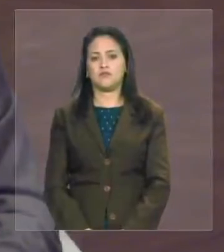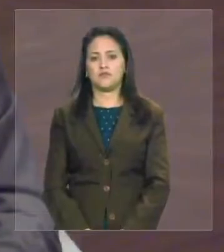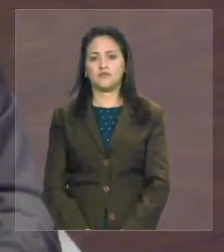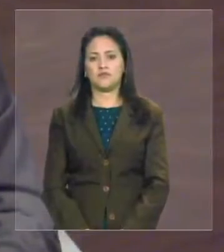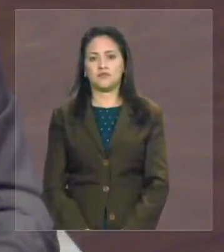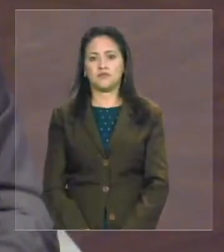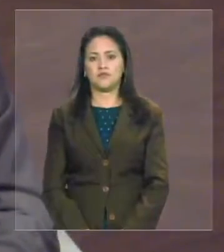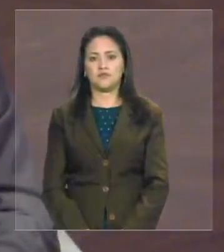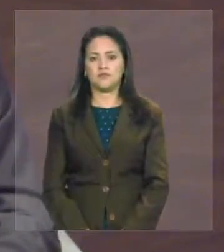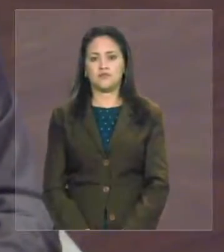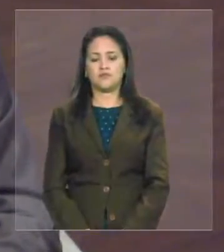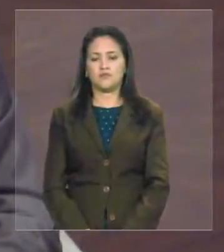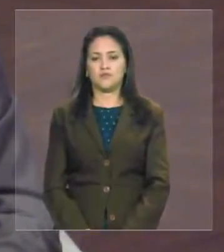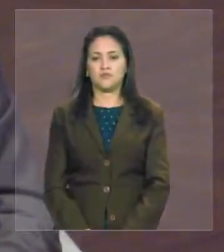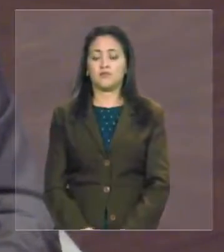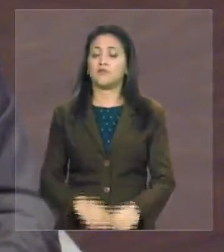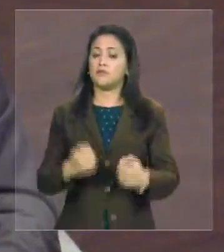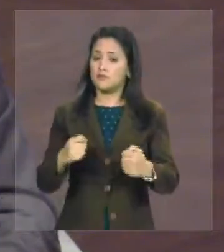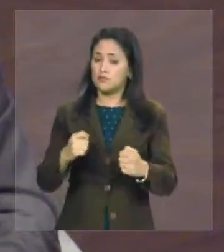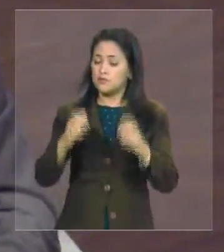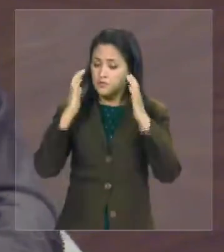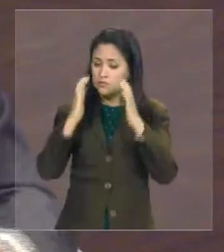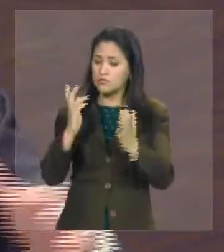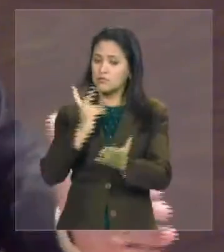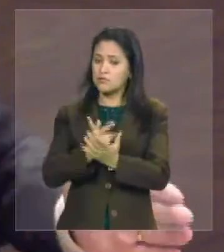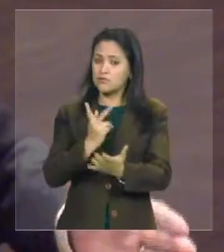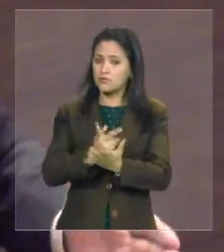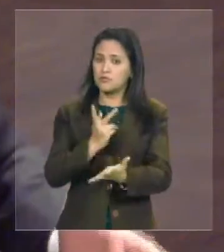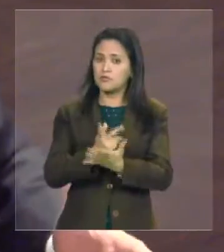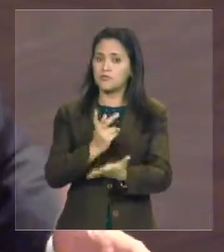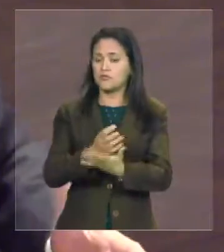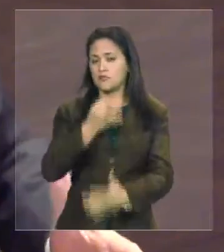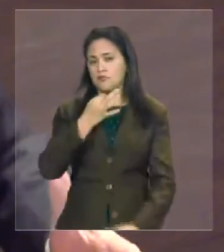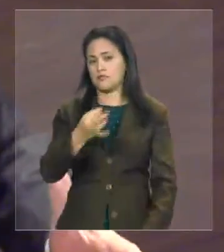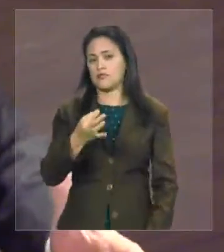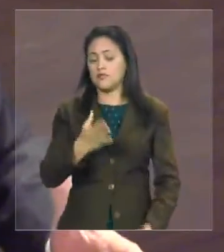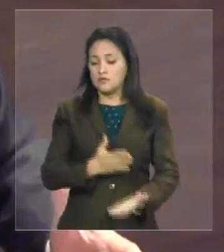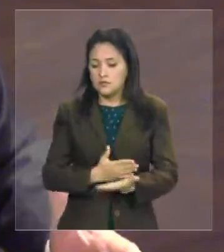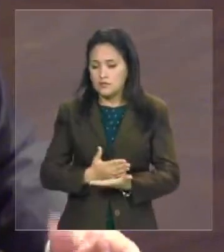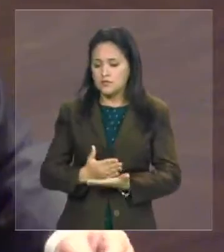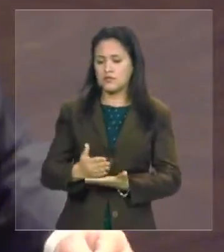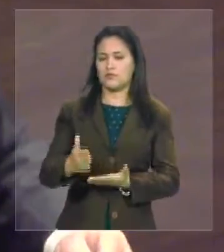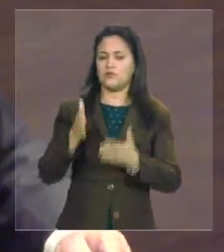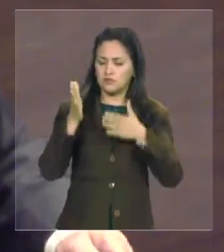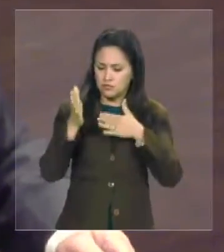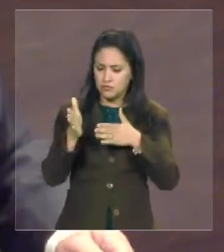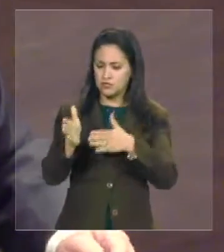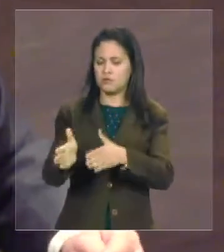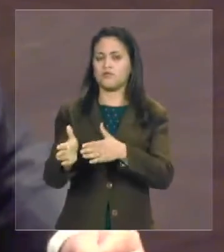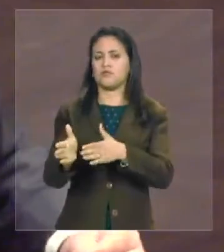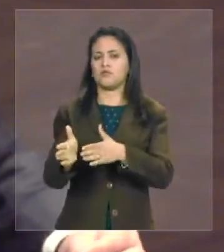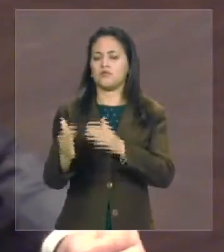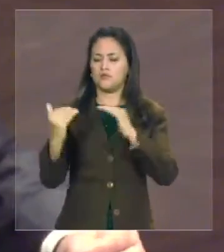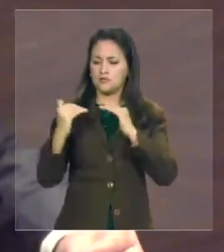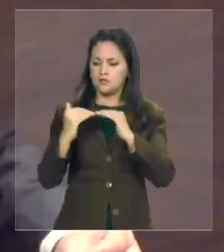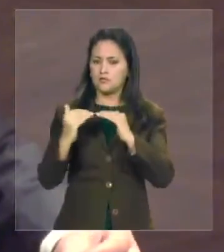respeitar sempre a posição desde o início, firme,